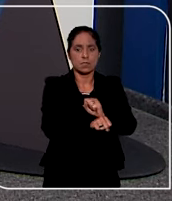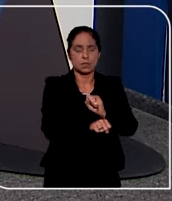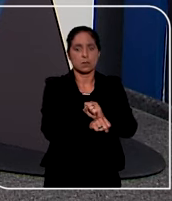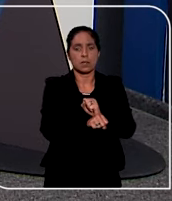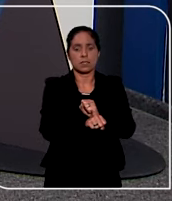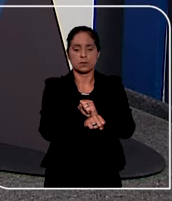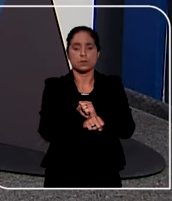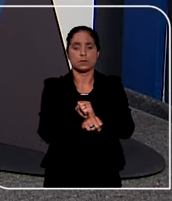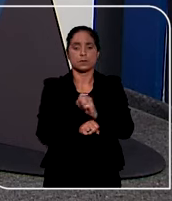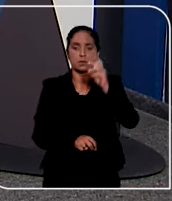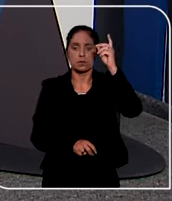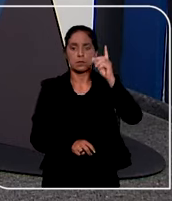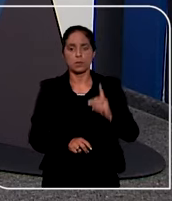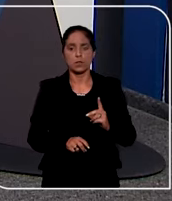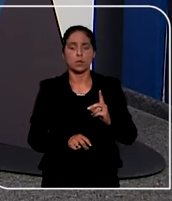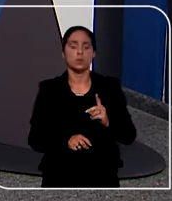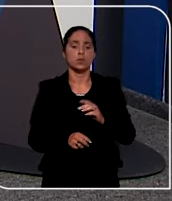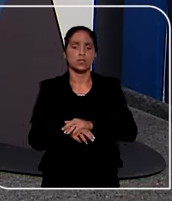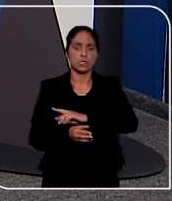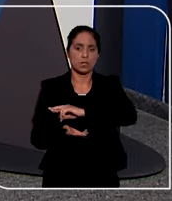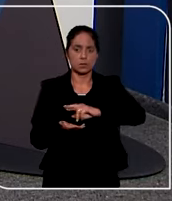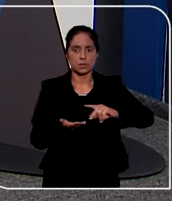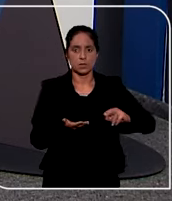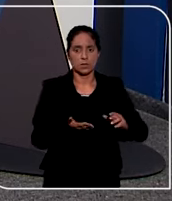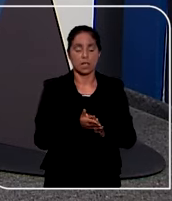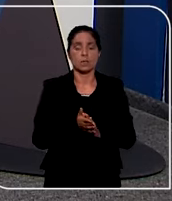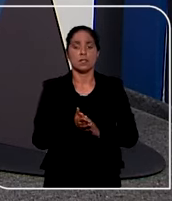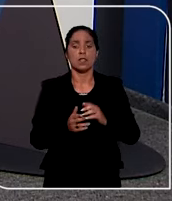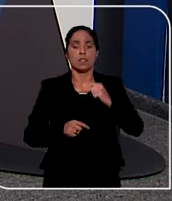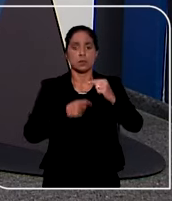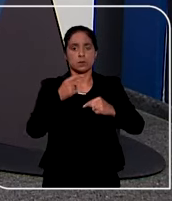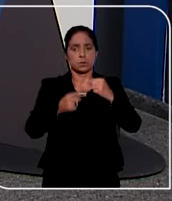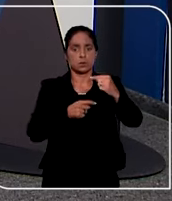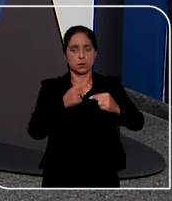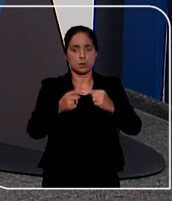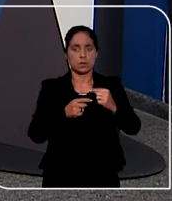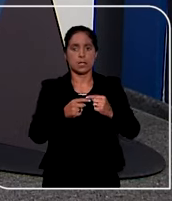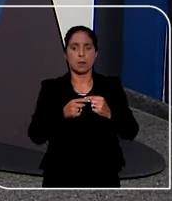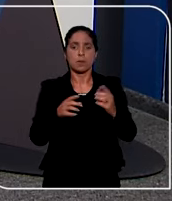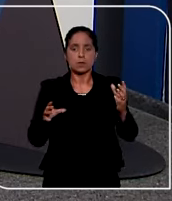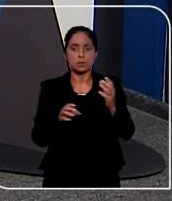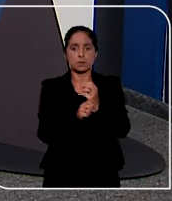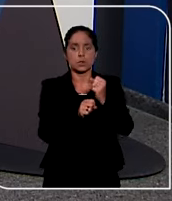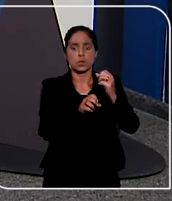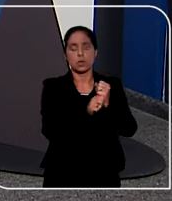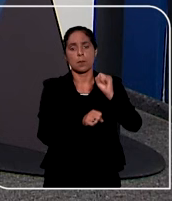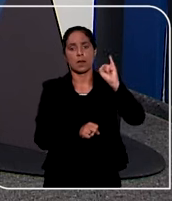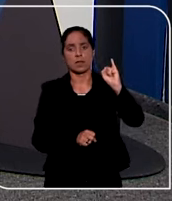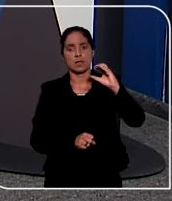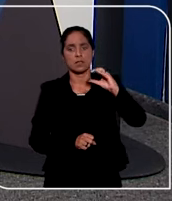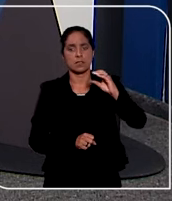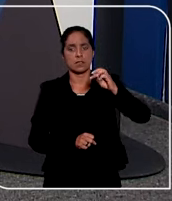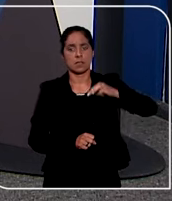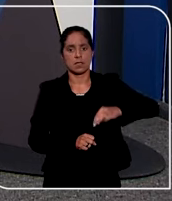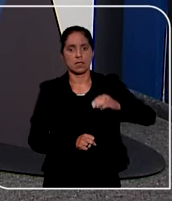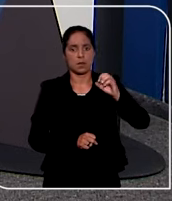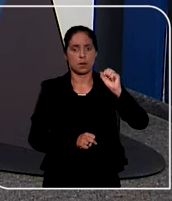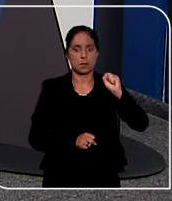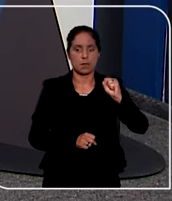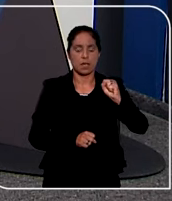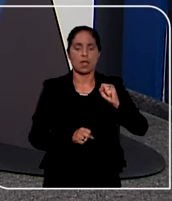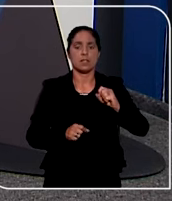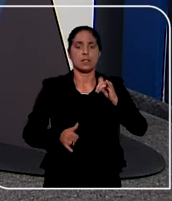direito tributário a primeira sessão definiu em um tema repetitivo que a base de cálculo do ICMS sobre